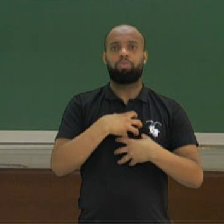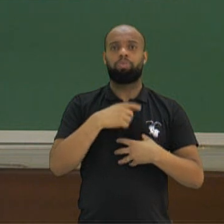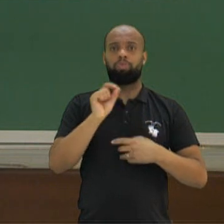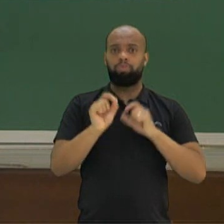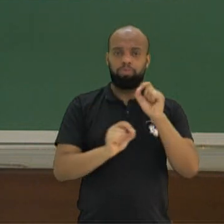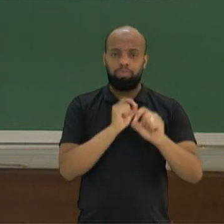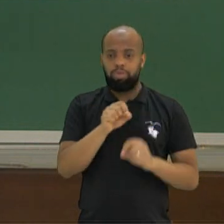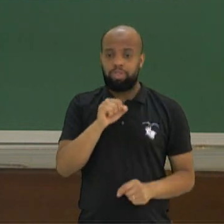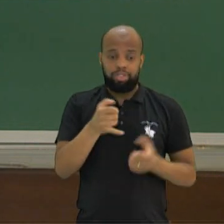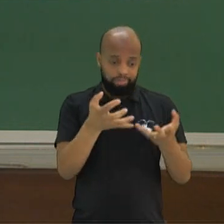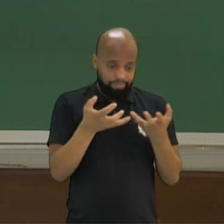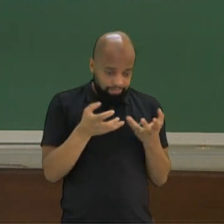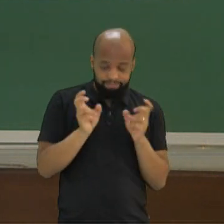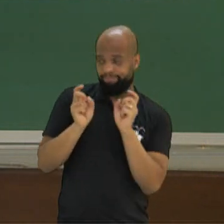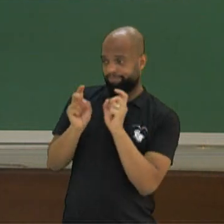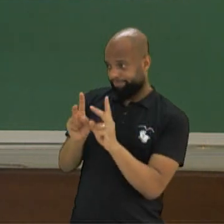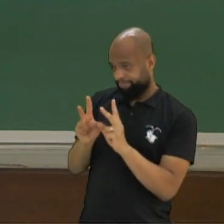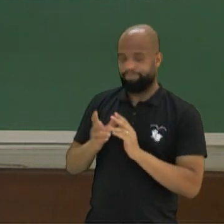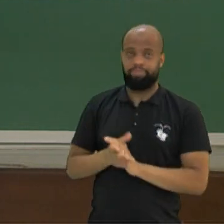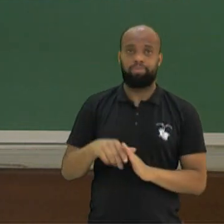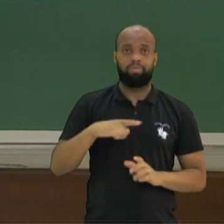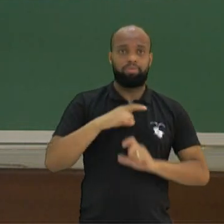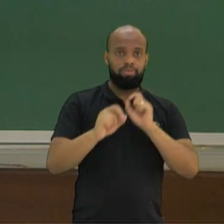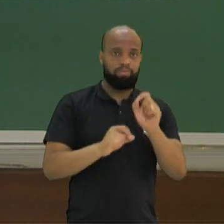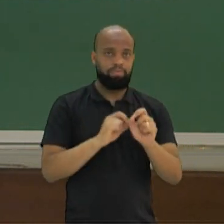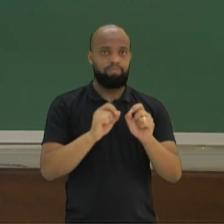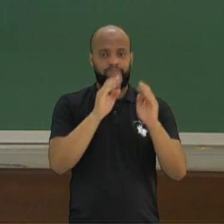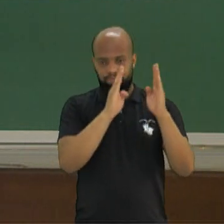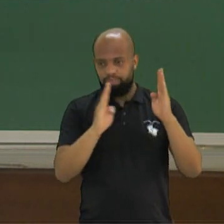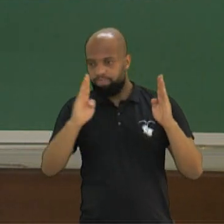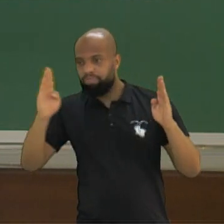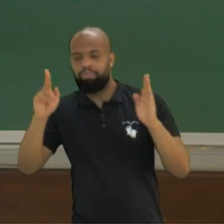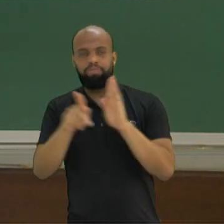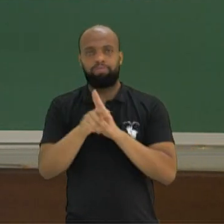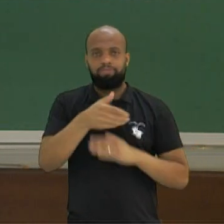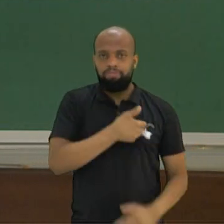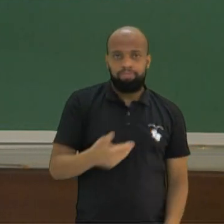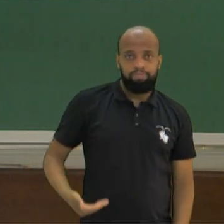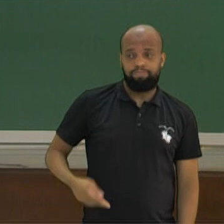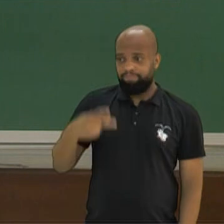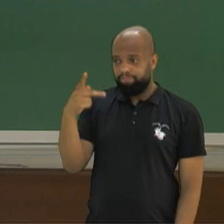oferta e procura. Então a gente vai ter, ao longo do governo FHC, esse processo